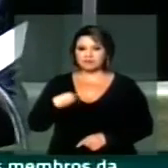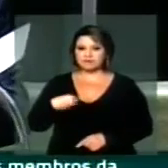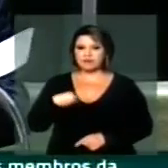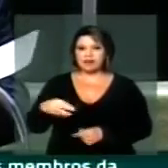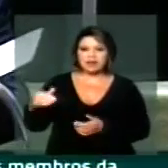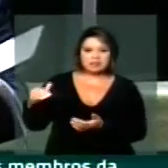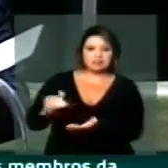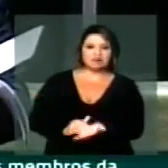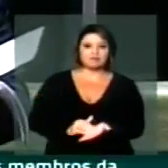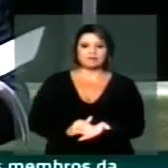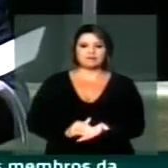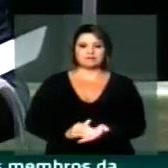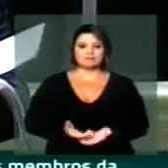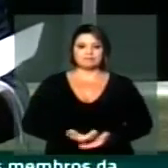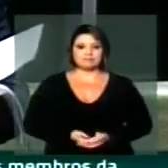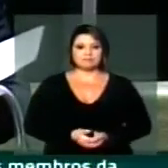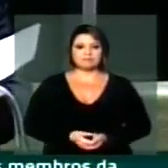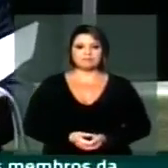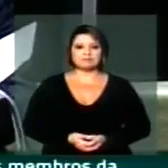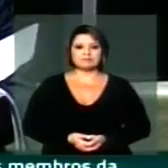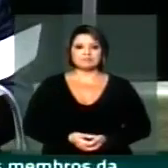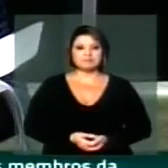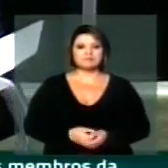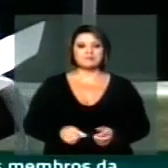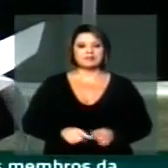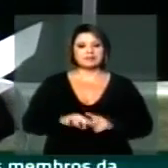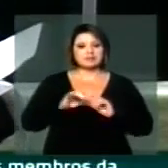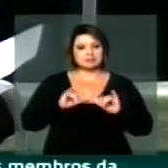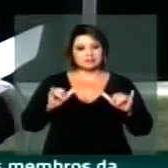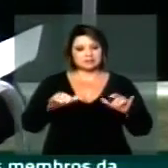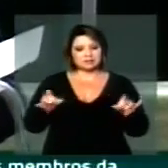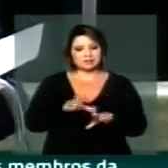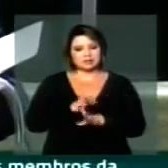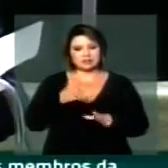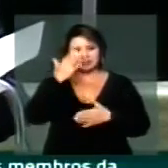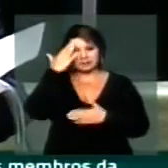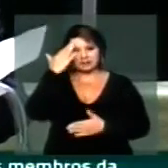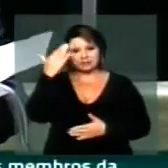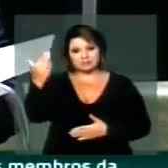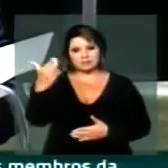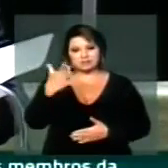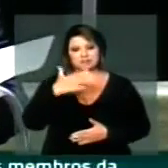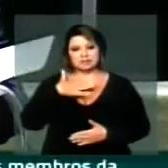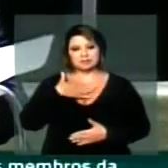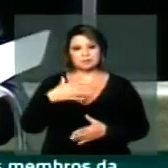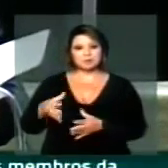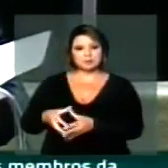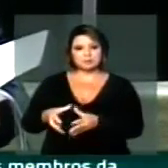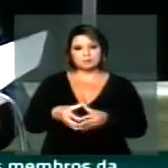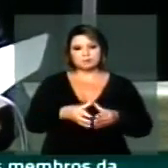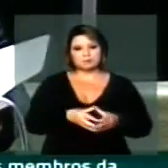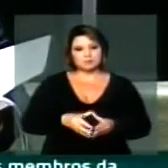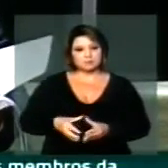até as últimas consequências. Encerro meu pronunciamento agradecendo aos meus